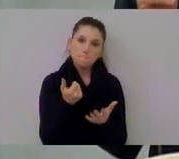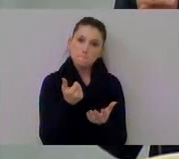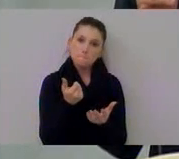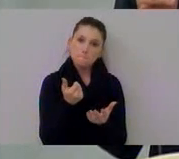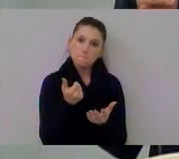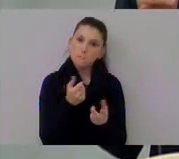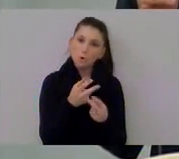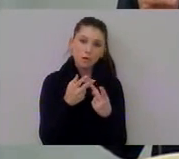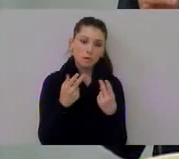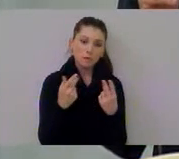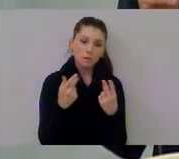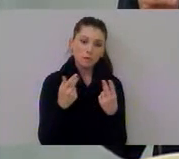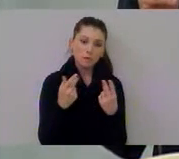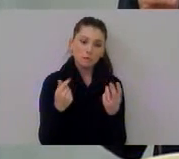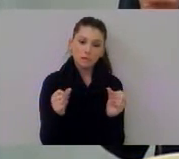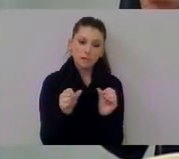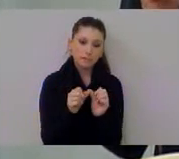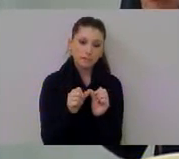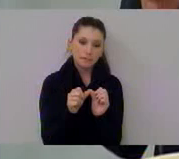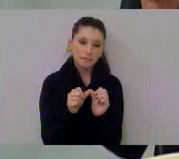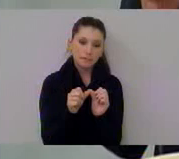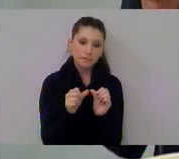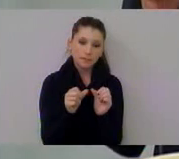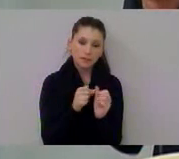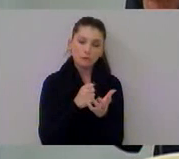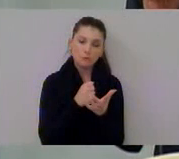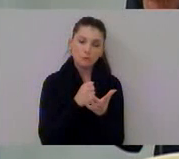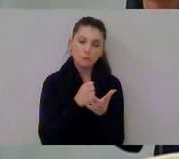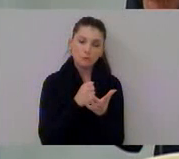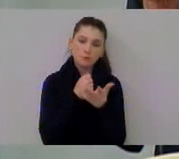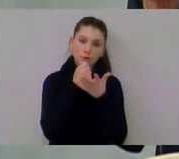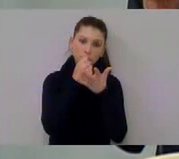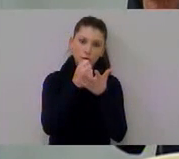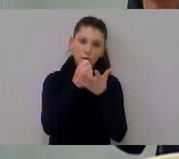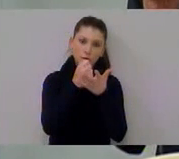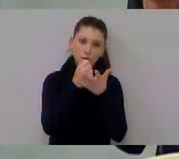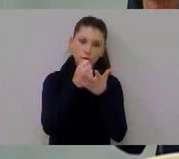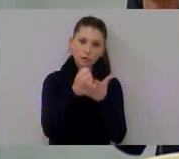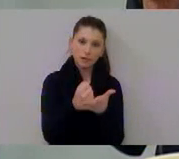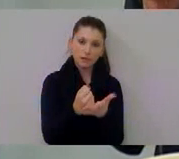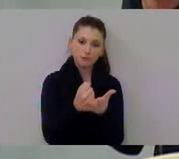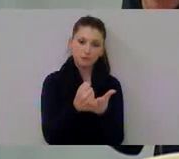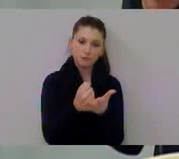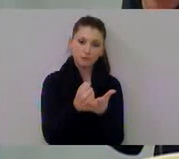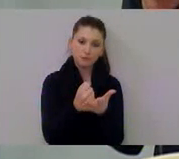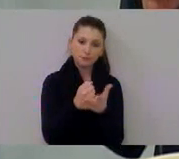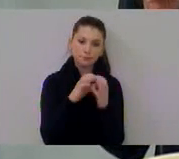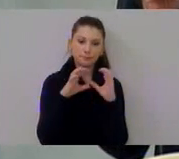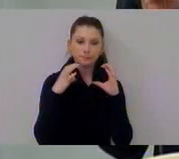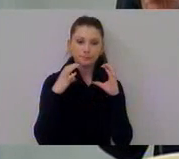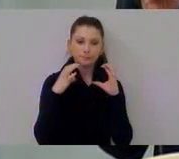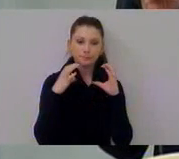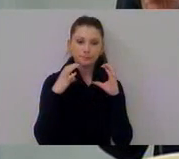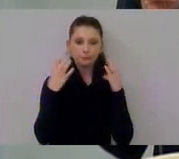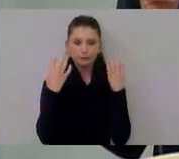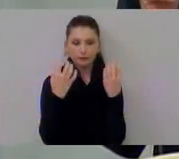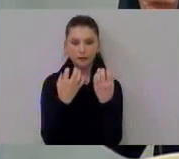foi feita. Mas eu continuo insistindo. Eu com a